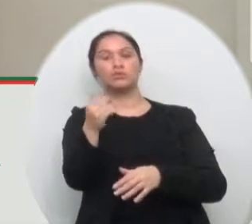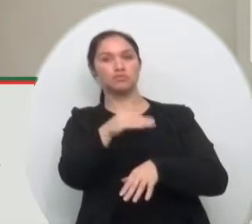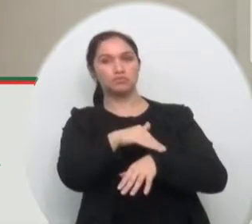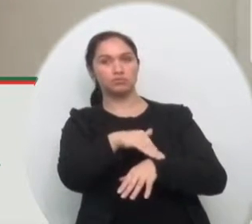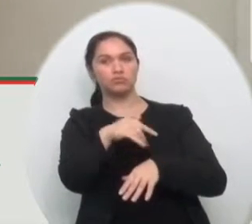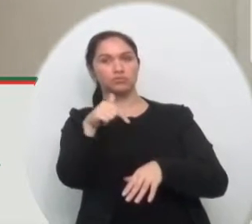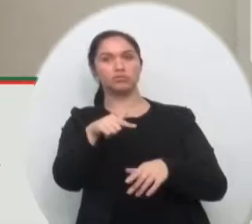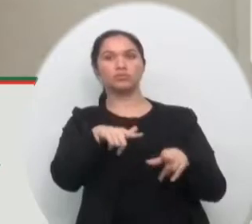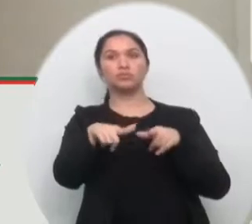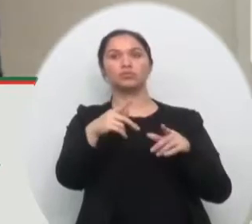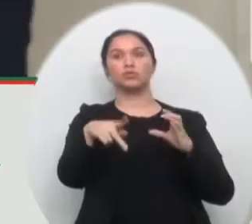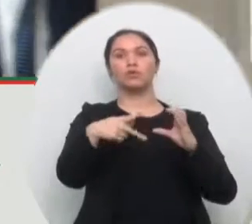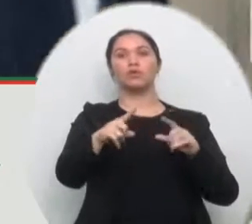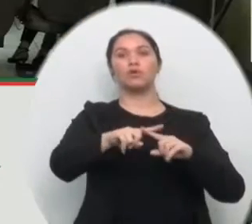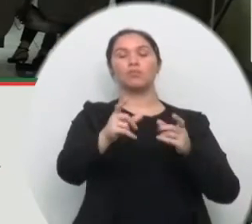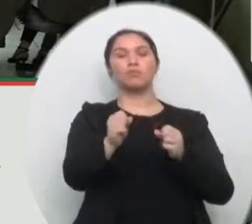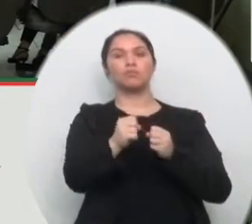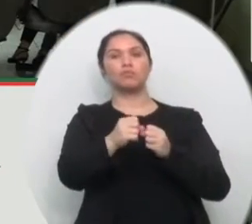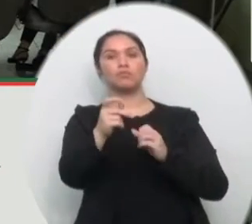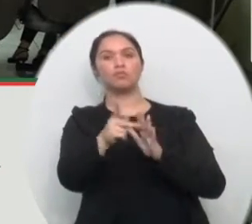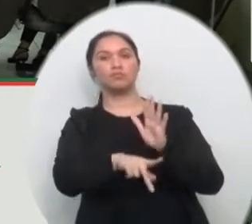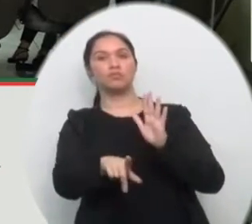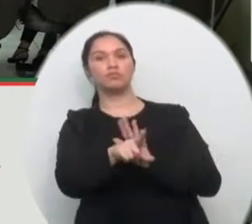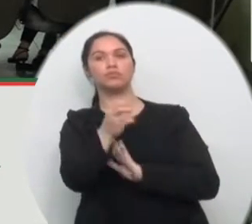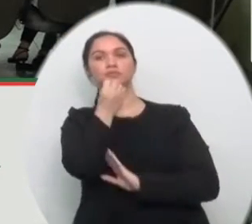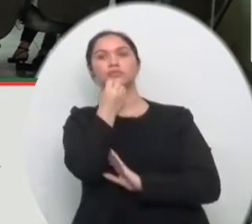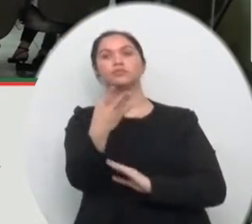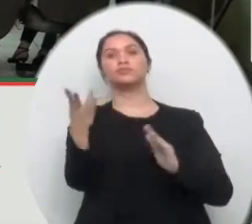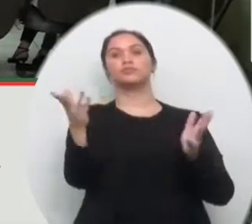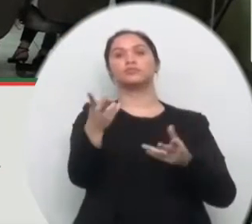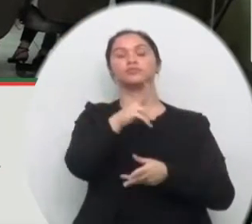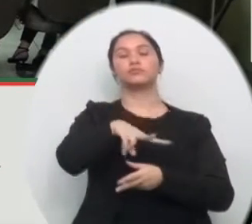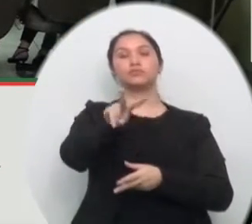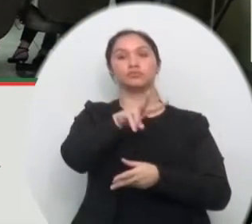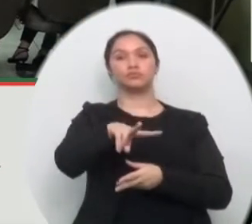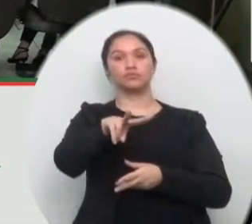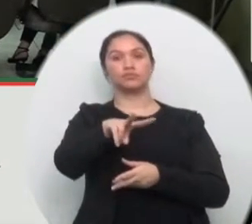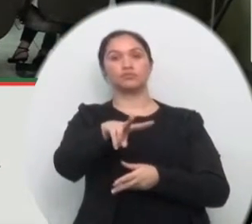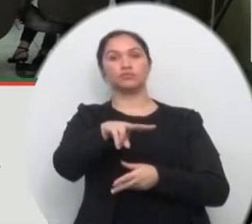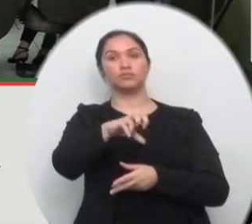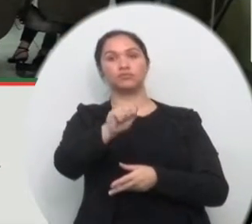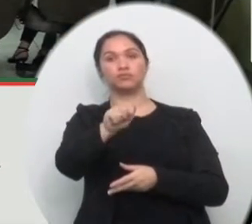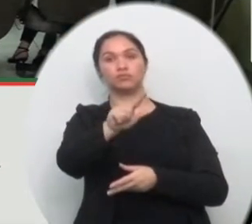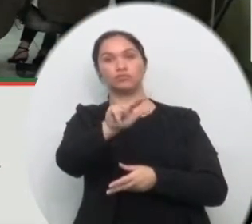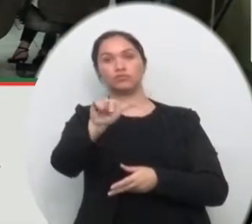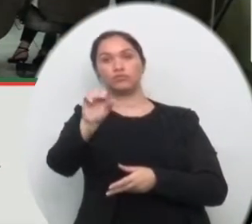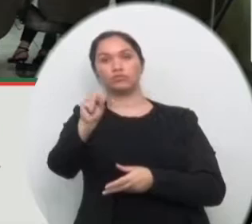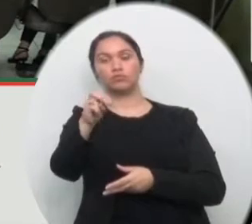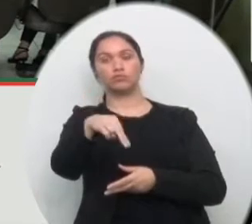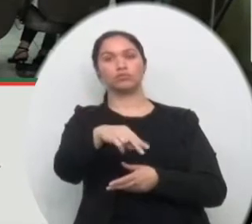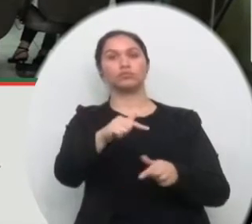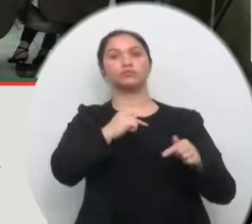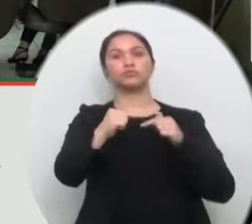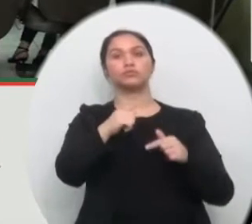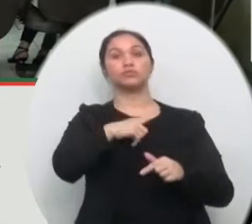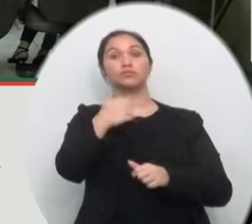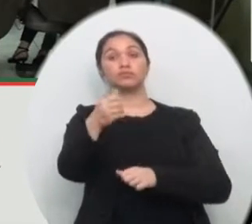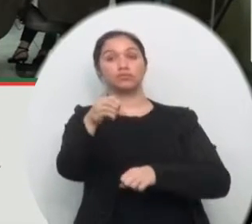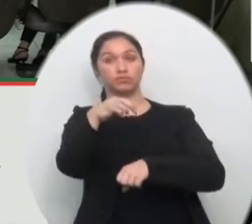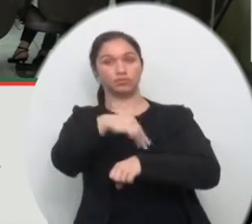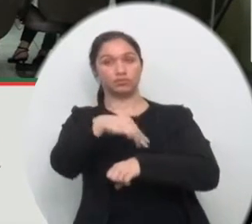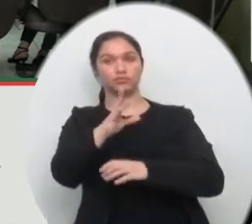parabéns. Obrigado, senhor presidente. Projeto continua em discussão. Com a palavra, o vereador doutor Alisson Pires. Vossa Excelência dispõe de 10 minutos.